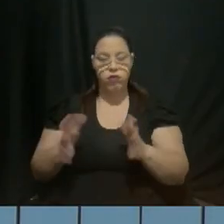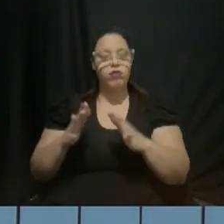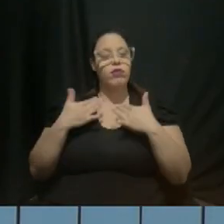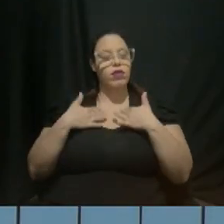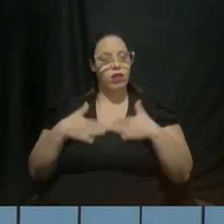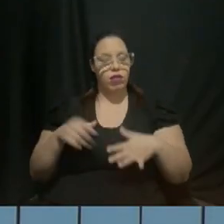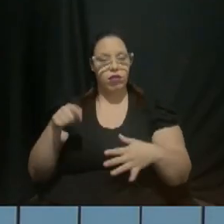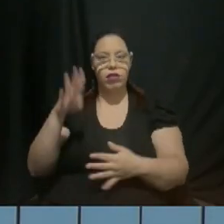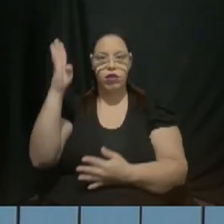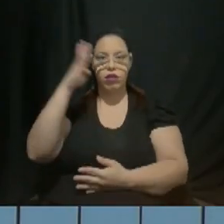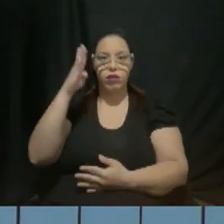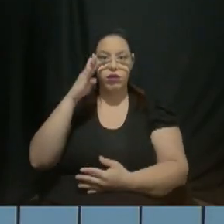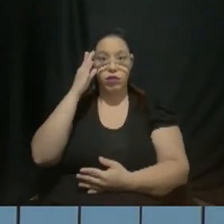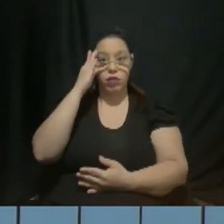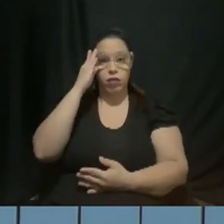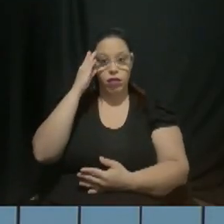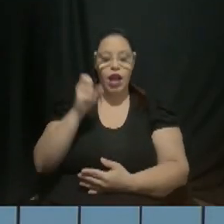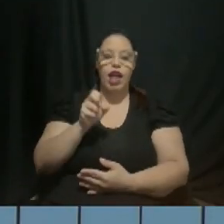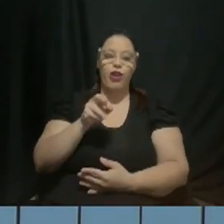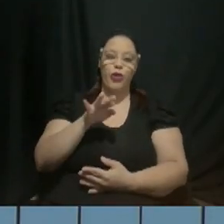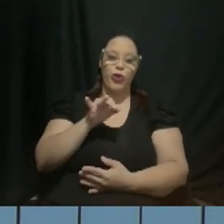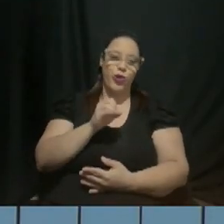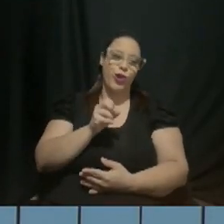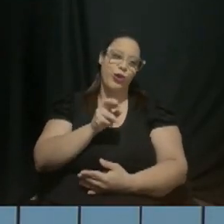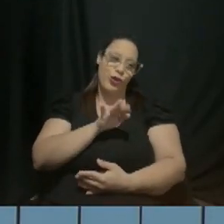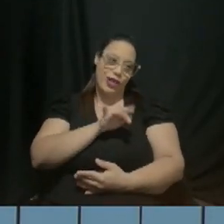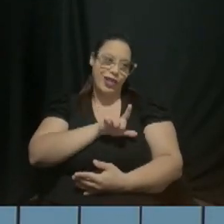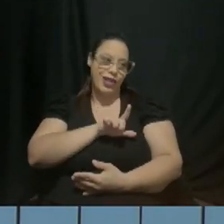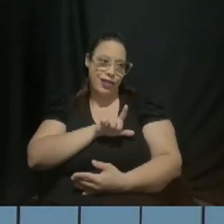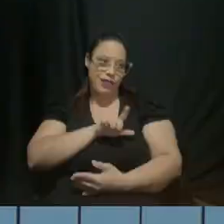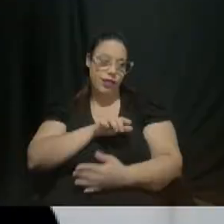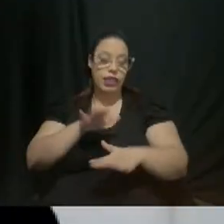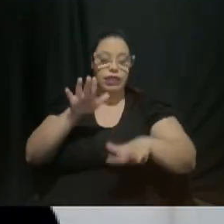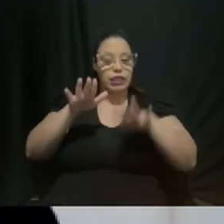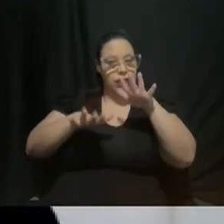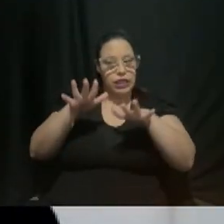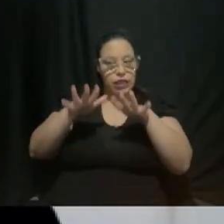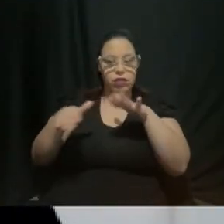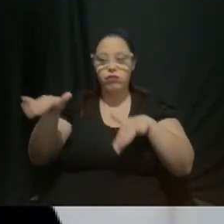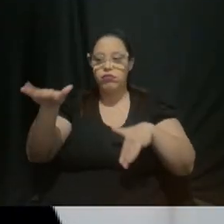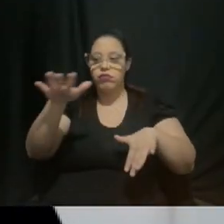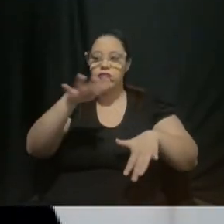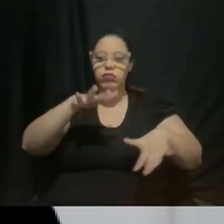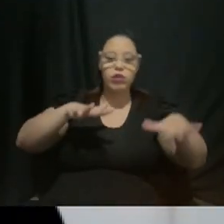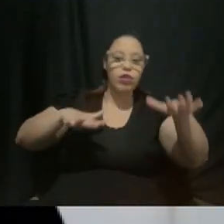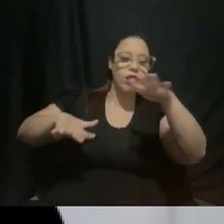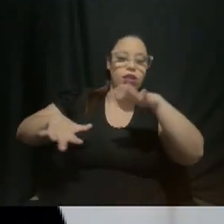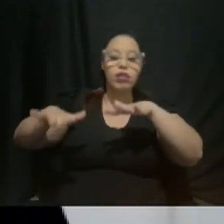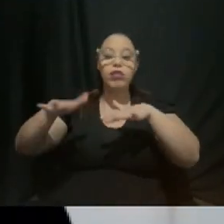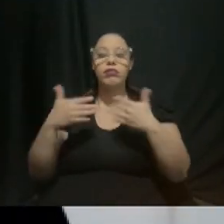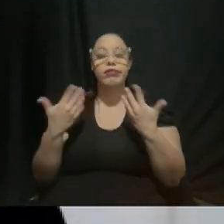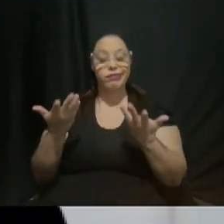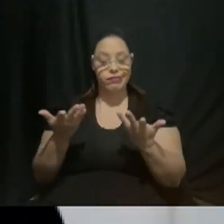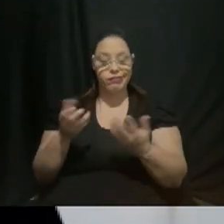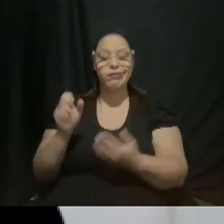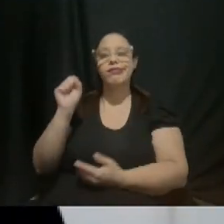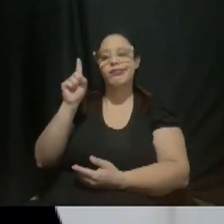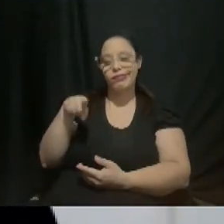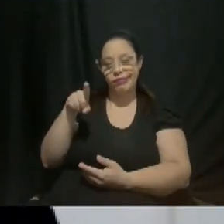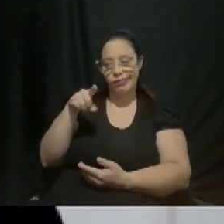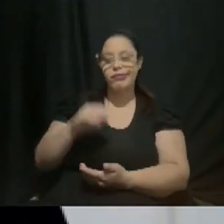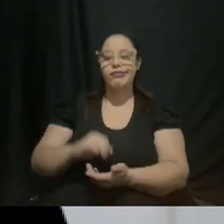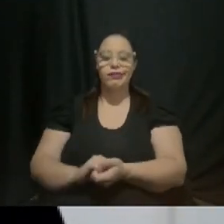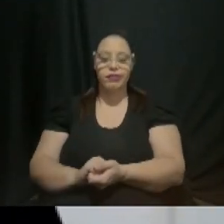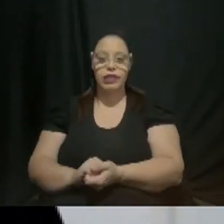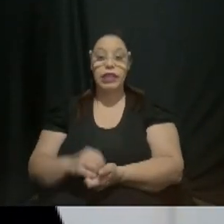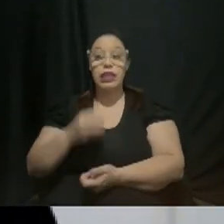efeito colateral, então, né, dos tremores que acontecem por aí. Isso, isso. E que bom, né? Porque o Brasil ele não